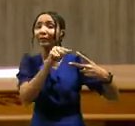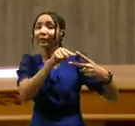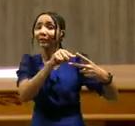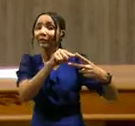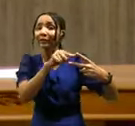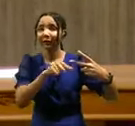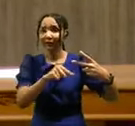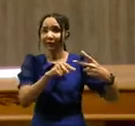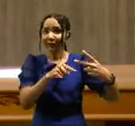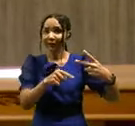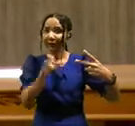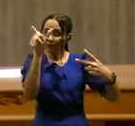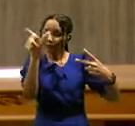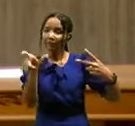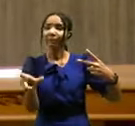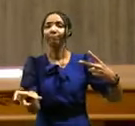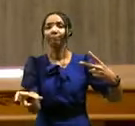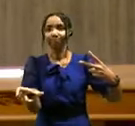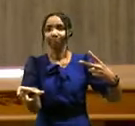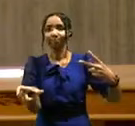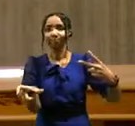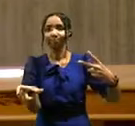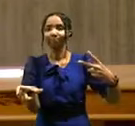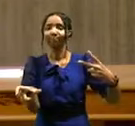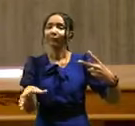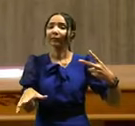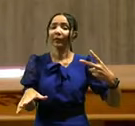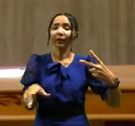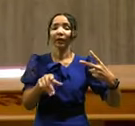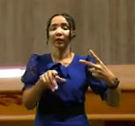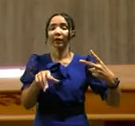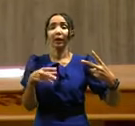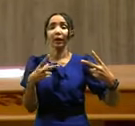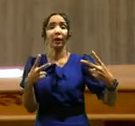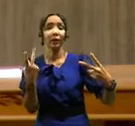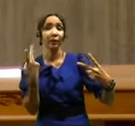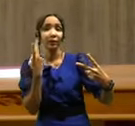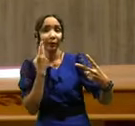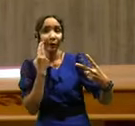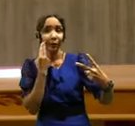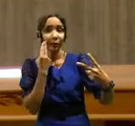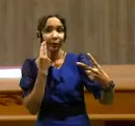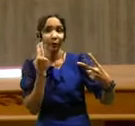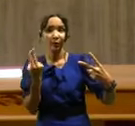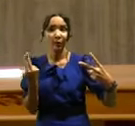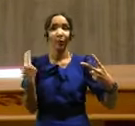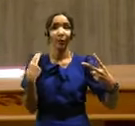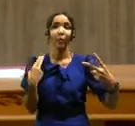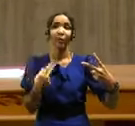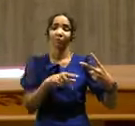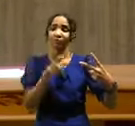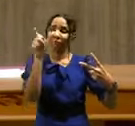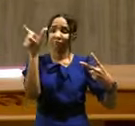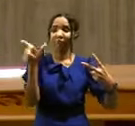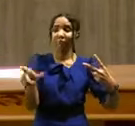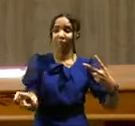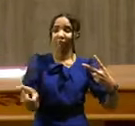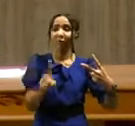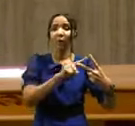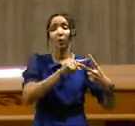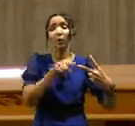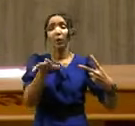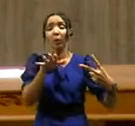natural e tem o solo do coração diga comigo o solo natural e o o solo do